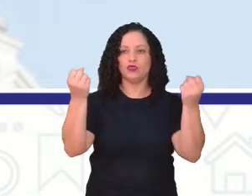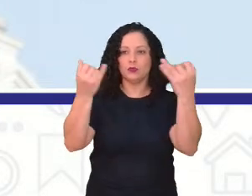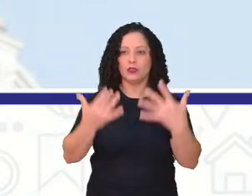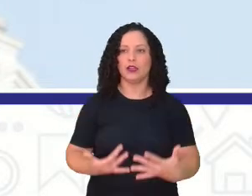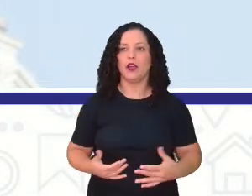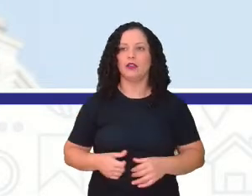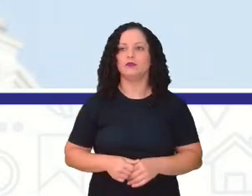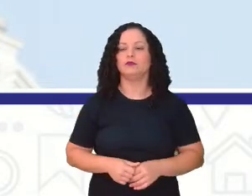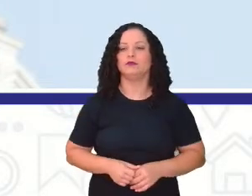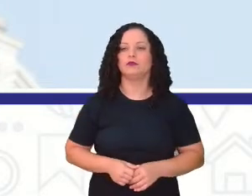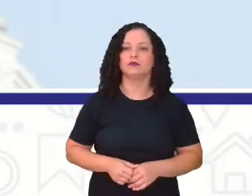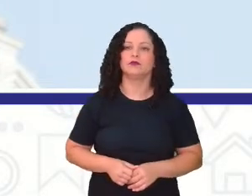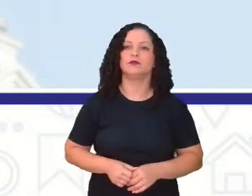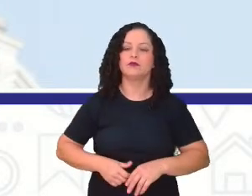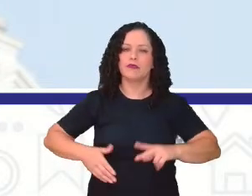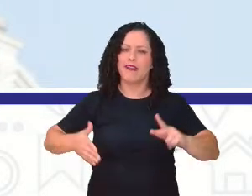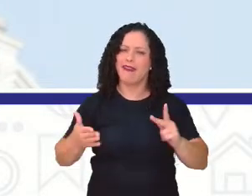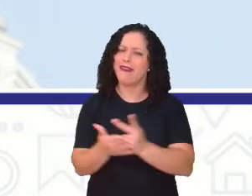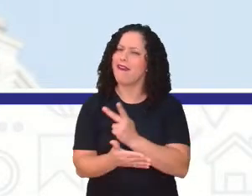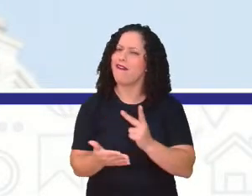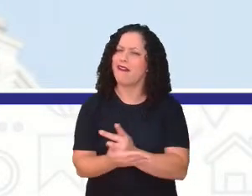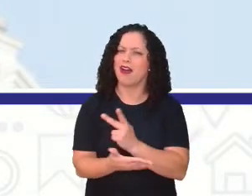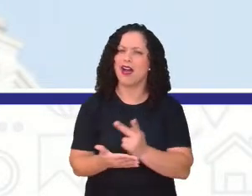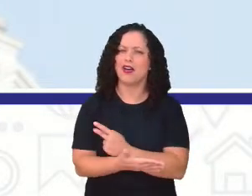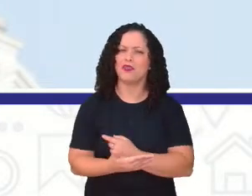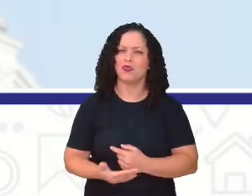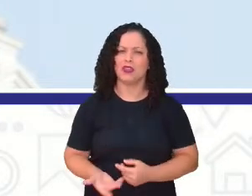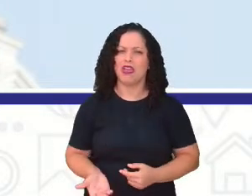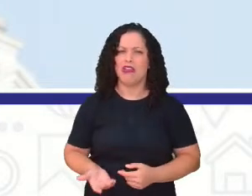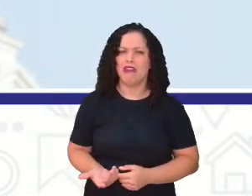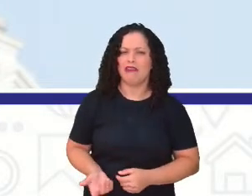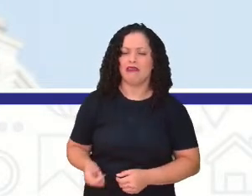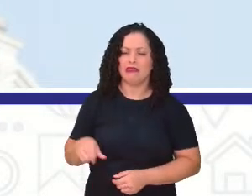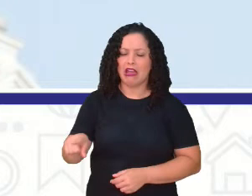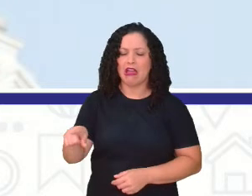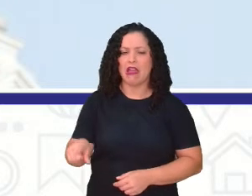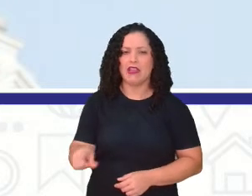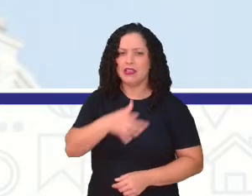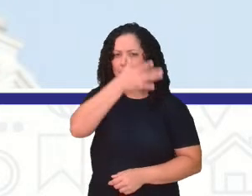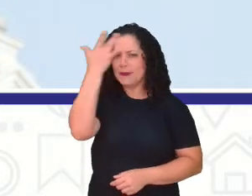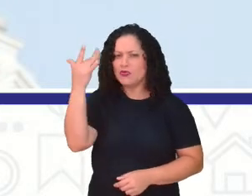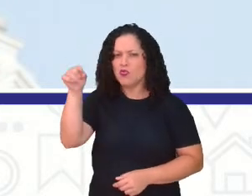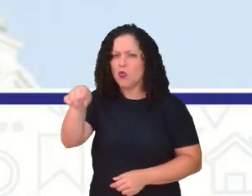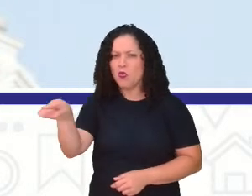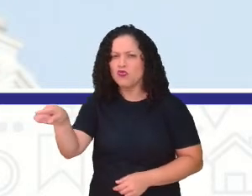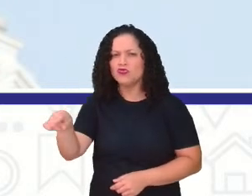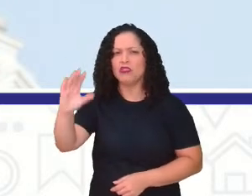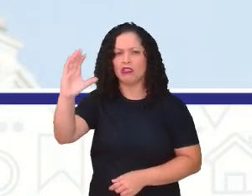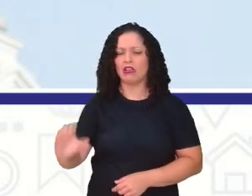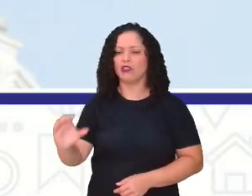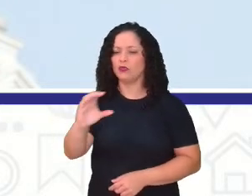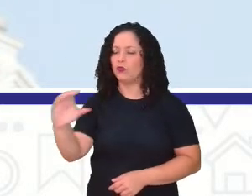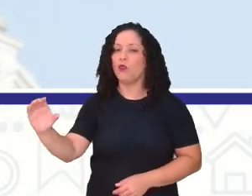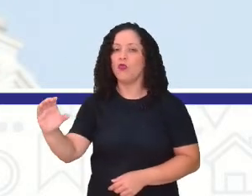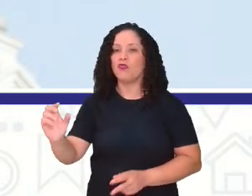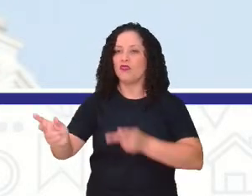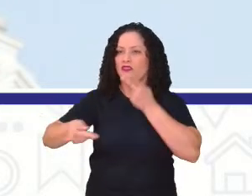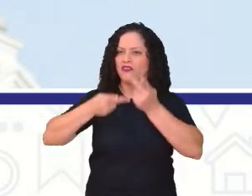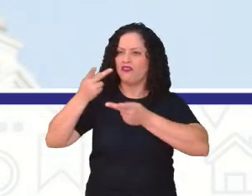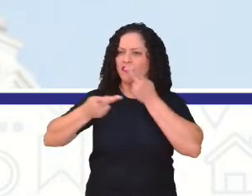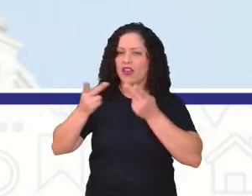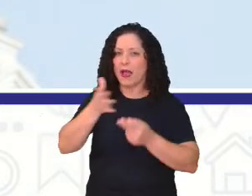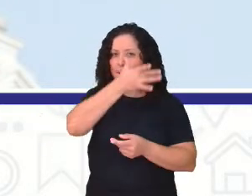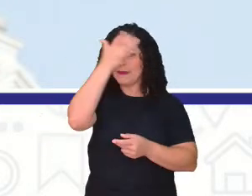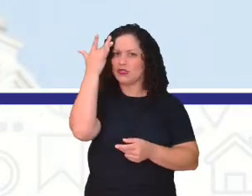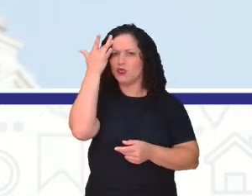erram, portanto, os pregadores de indulgências que afirmam que a pessoa é absolvida de toda pena e salva